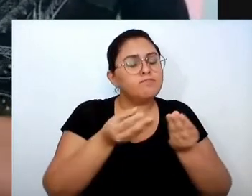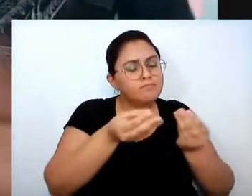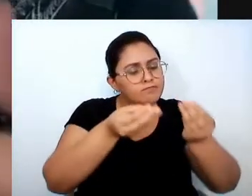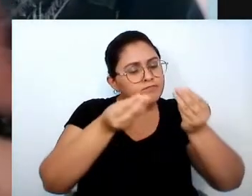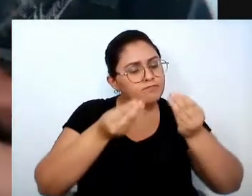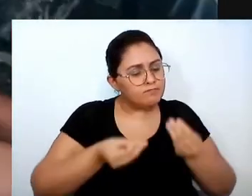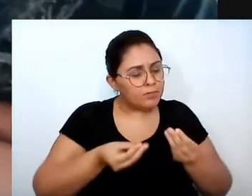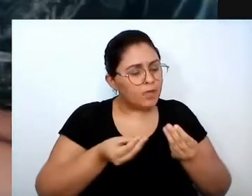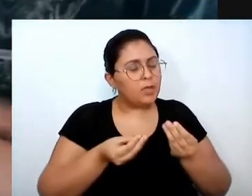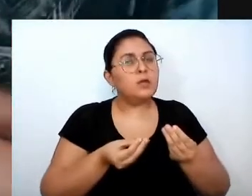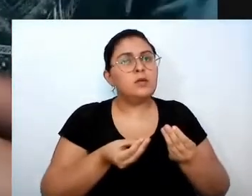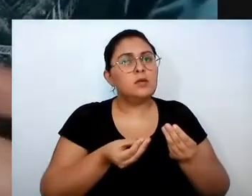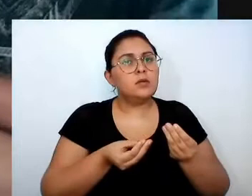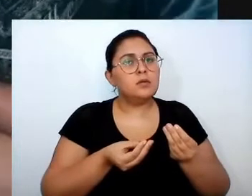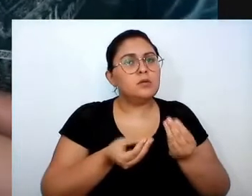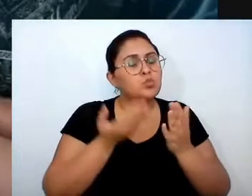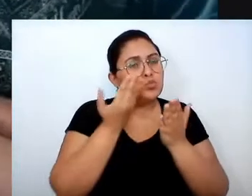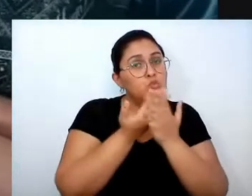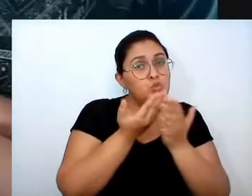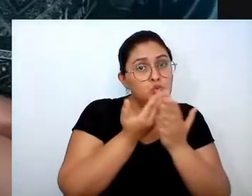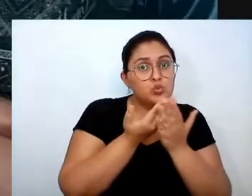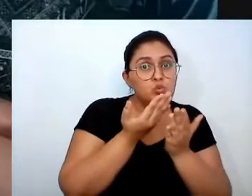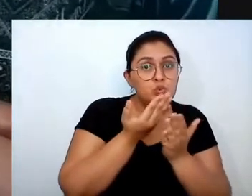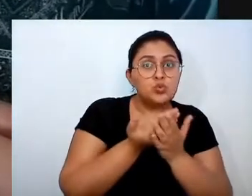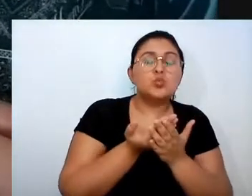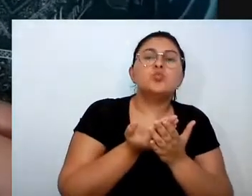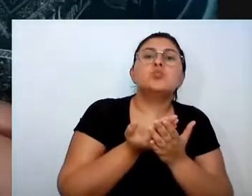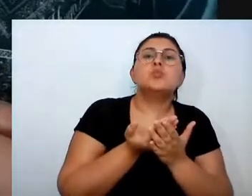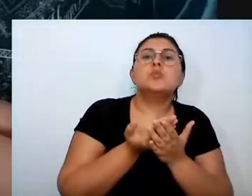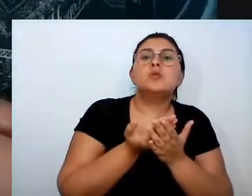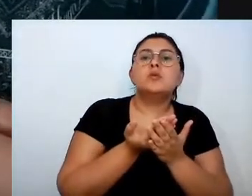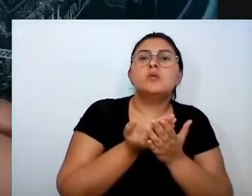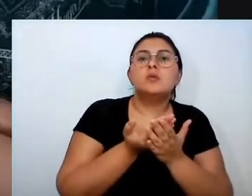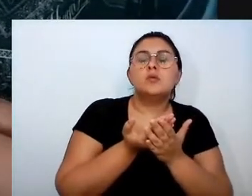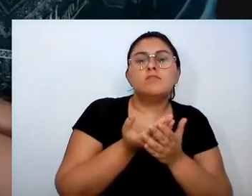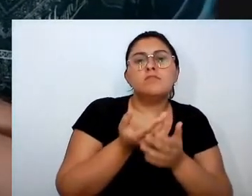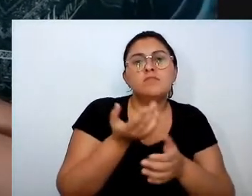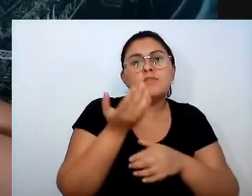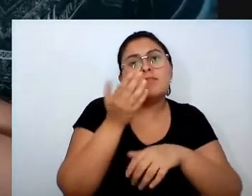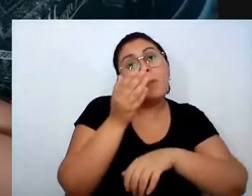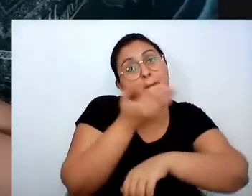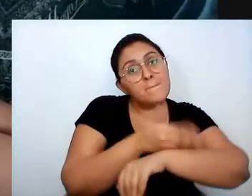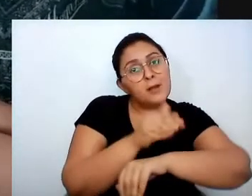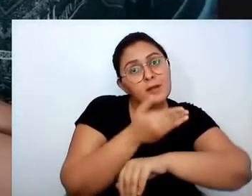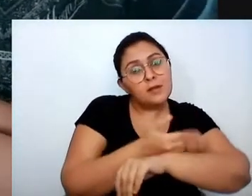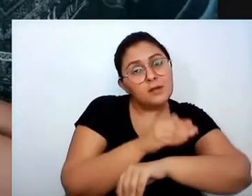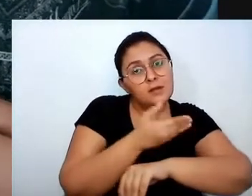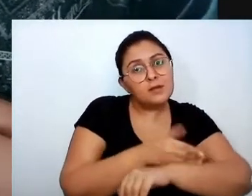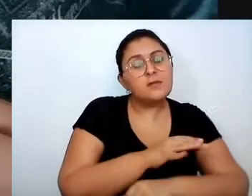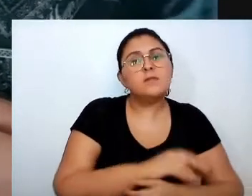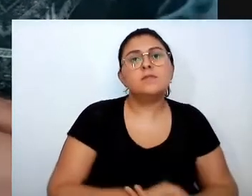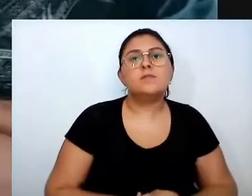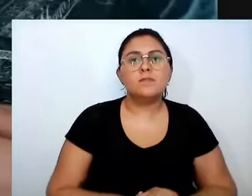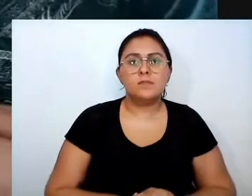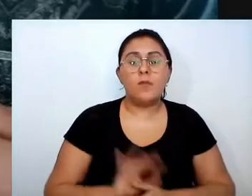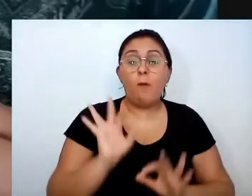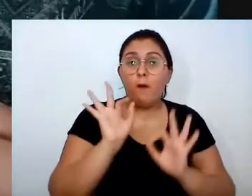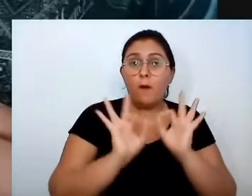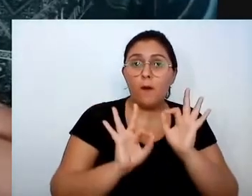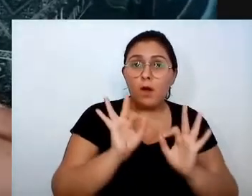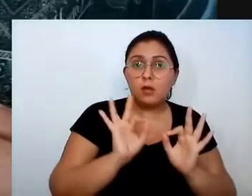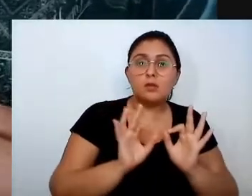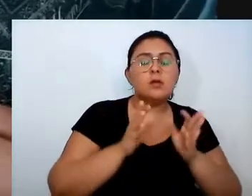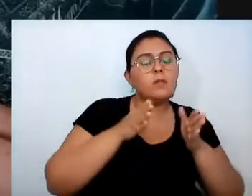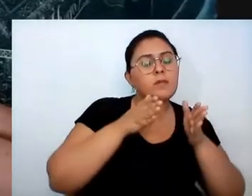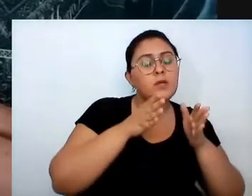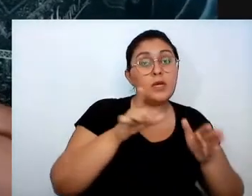ensaios. E nesse ensaio é elaborado uma dinâmica, né, de entrada de cada peça, né? A gente denomina uma